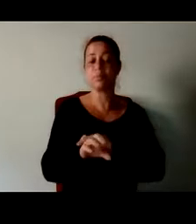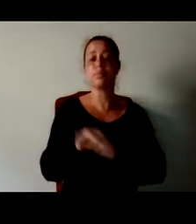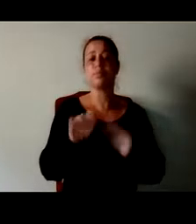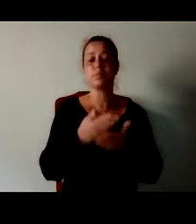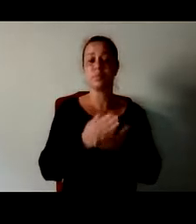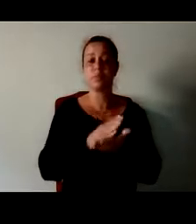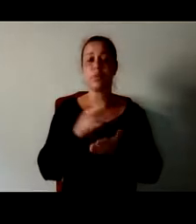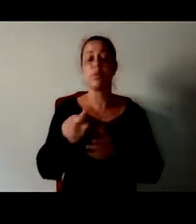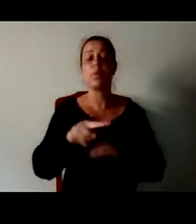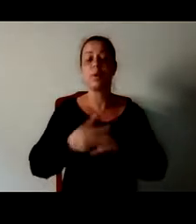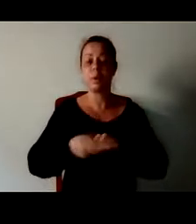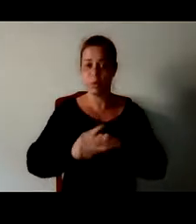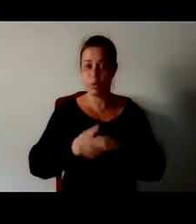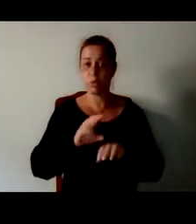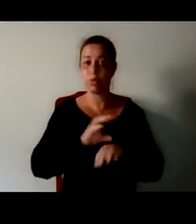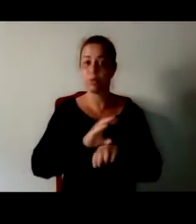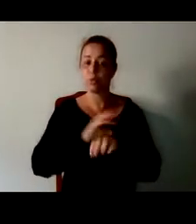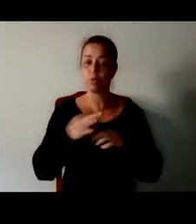IFES.